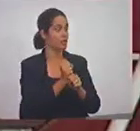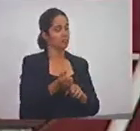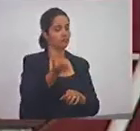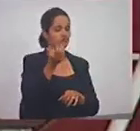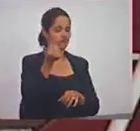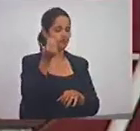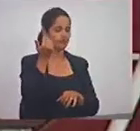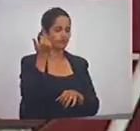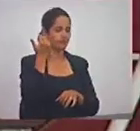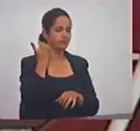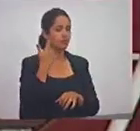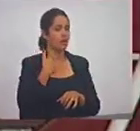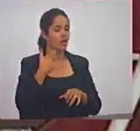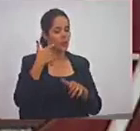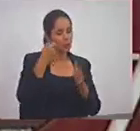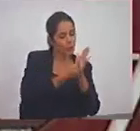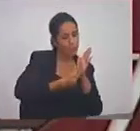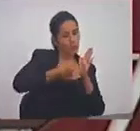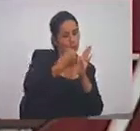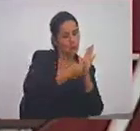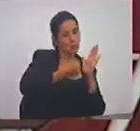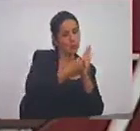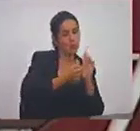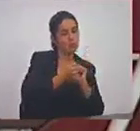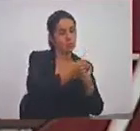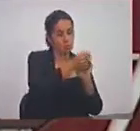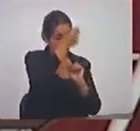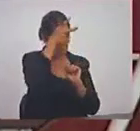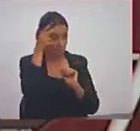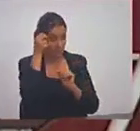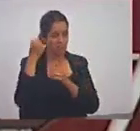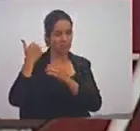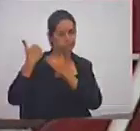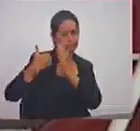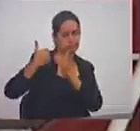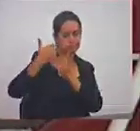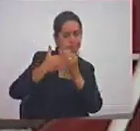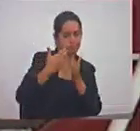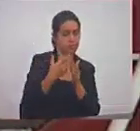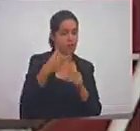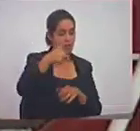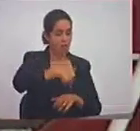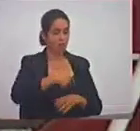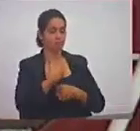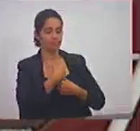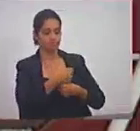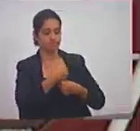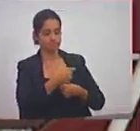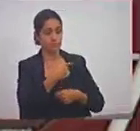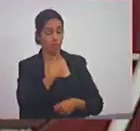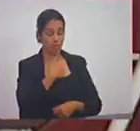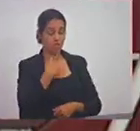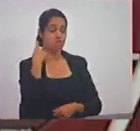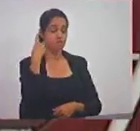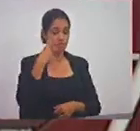depois de muita luta com prefeitos que passaram pela prefeitura de Votuporanga, e esse vereador